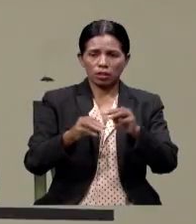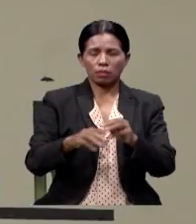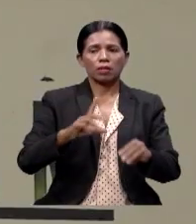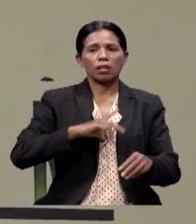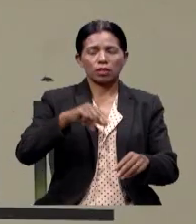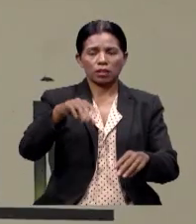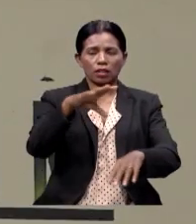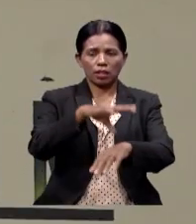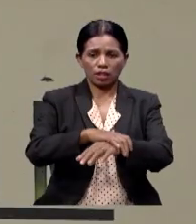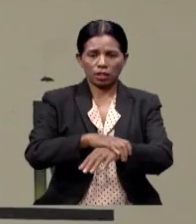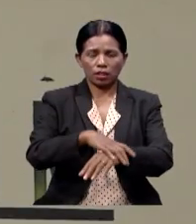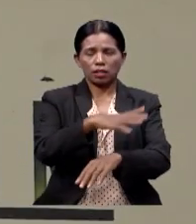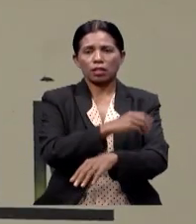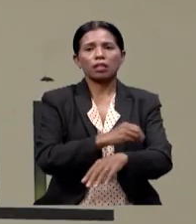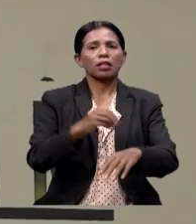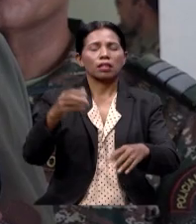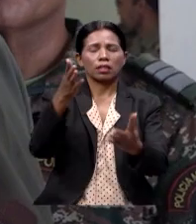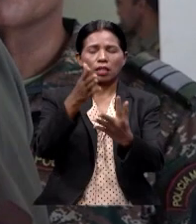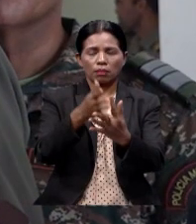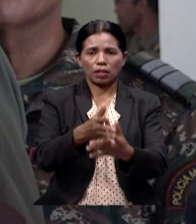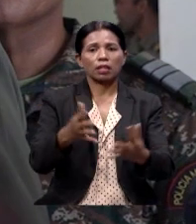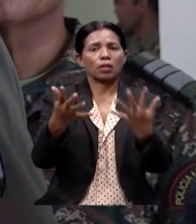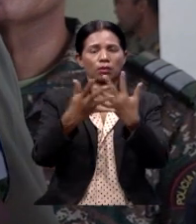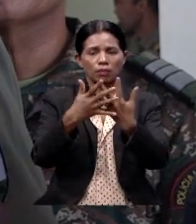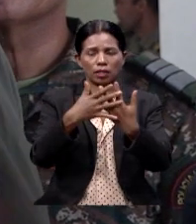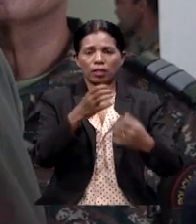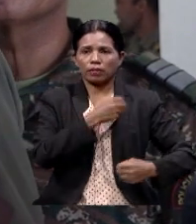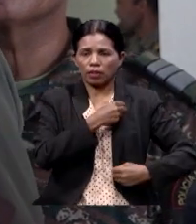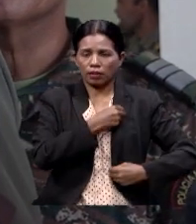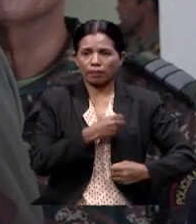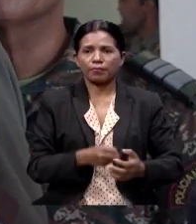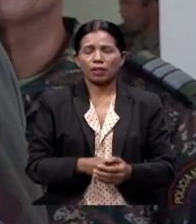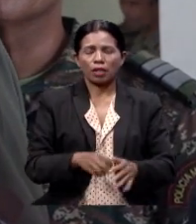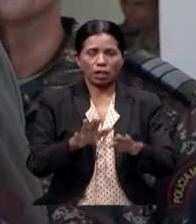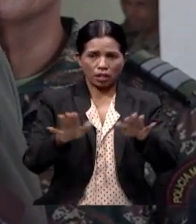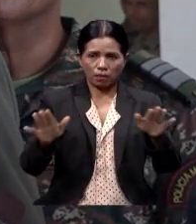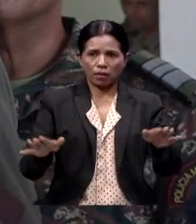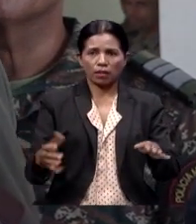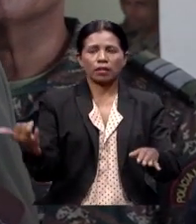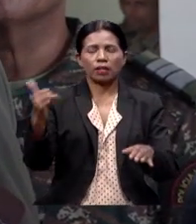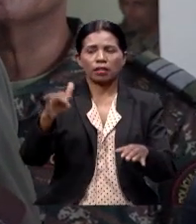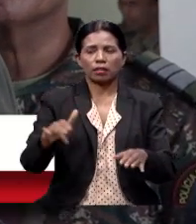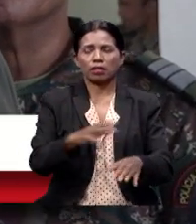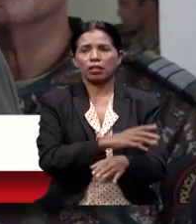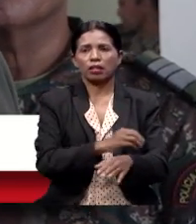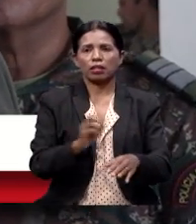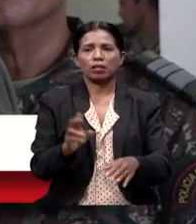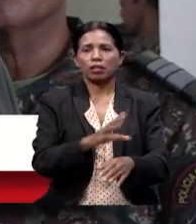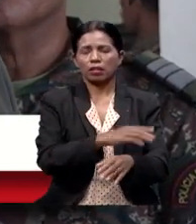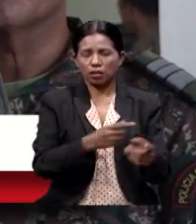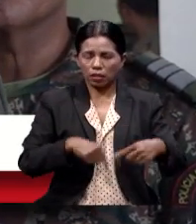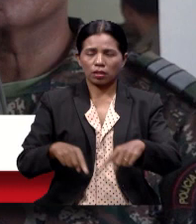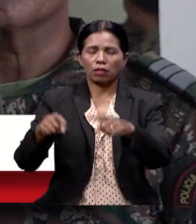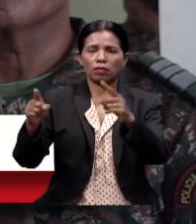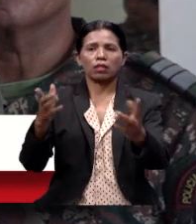iha sela prisão militar. Caso Likisa ne agora be lavar que acusaron ne sine ser culpado, ne ser justiça, acusaron ia la